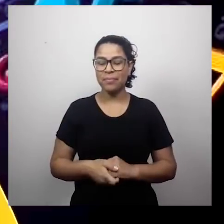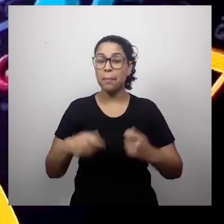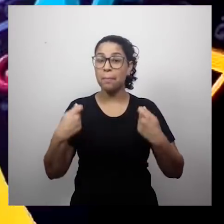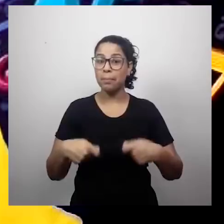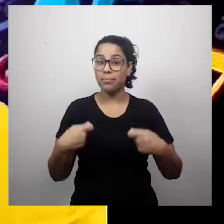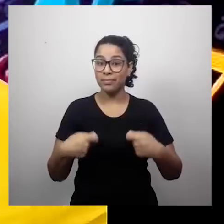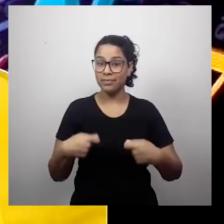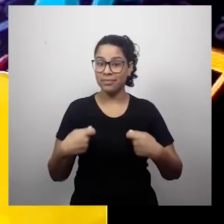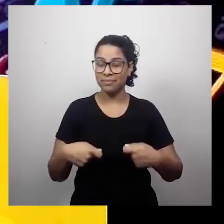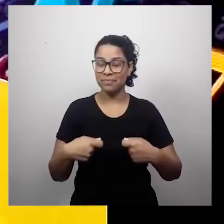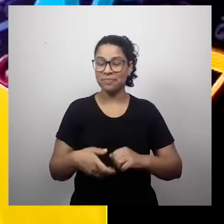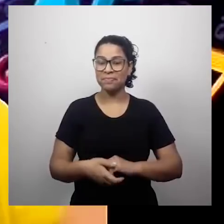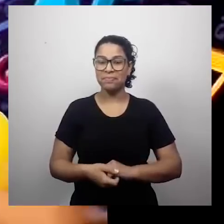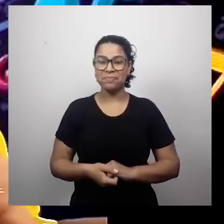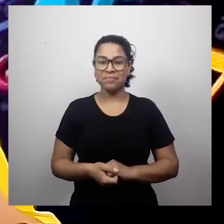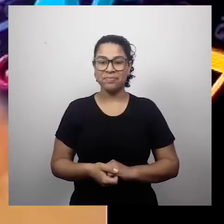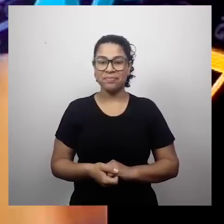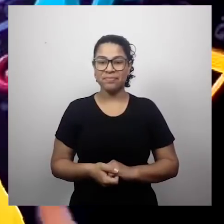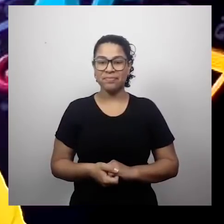gente precisa.